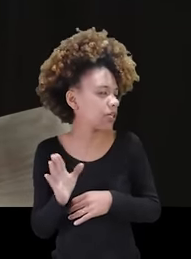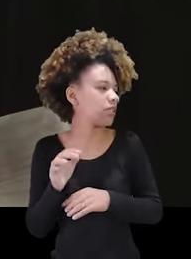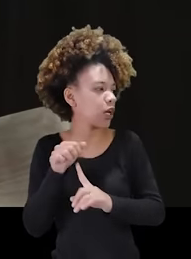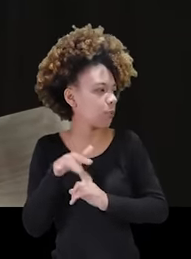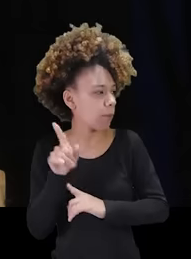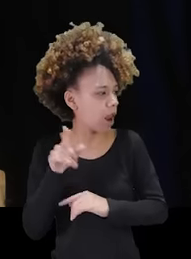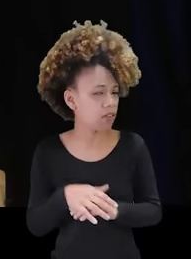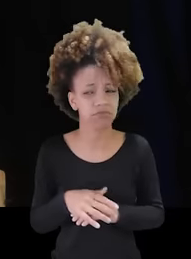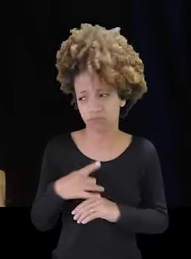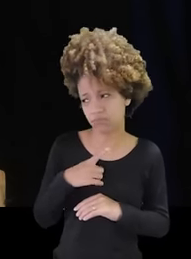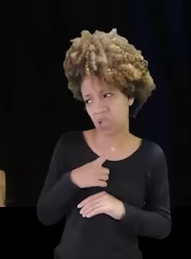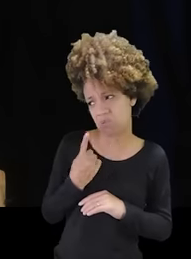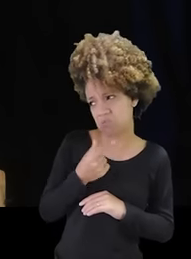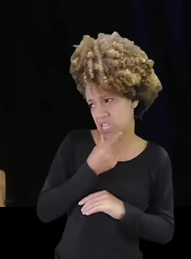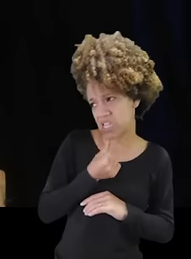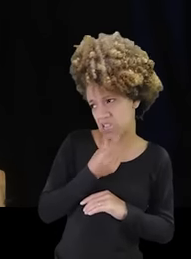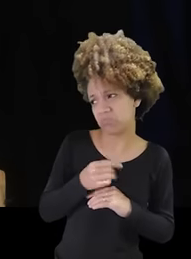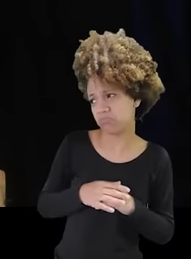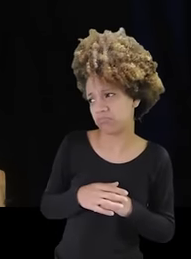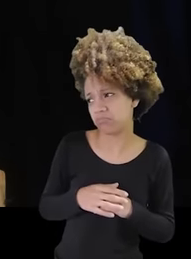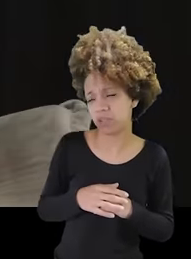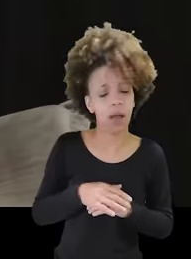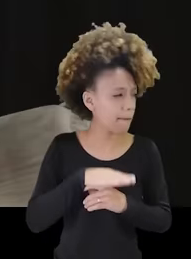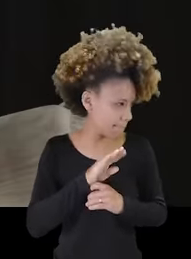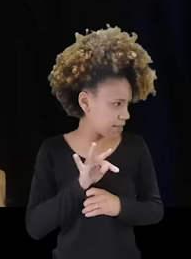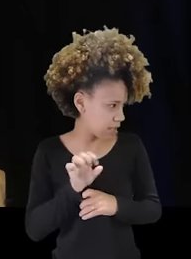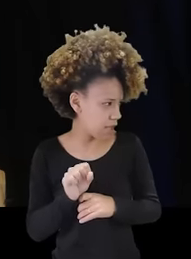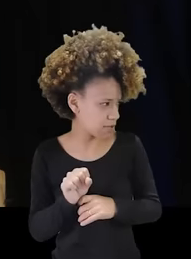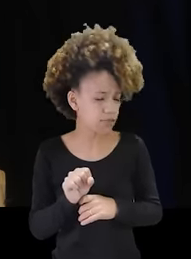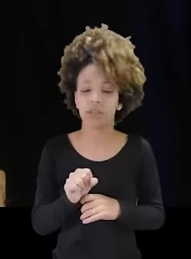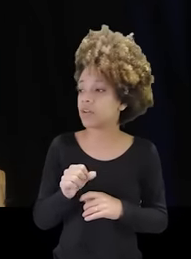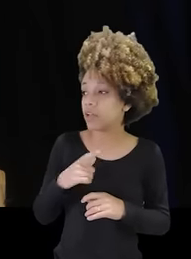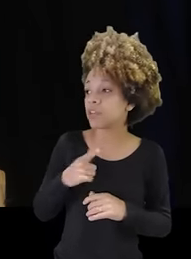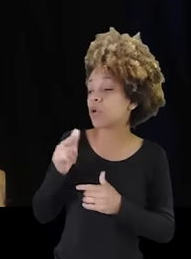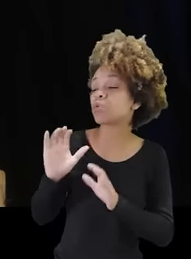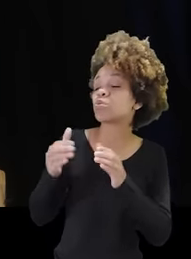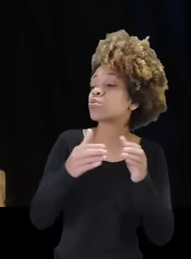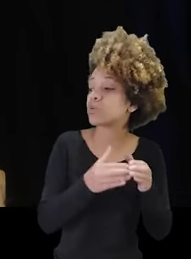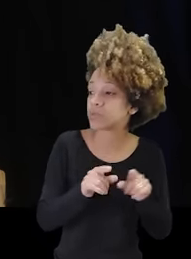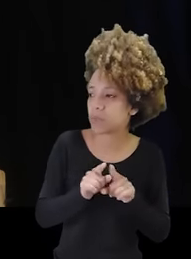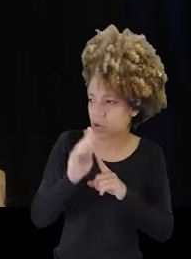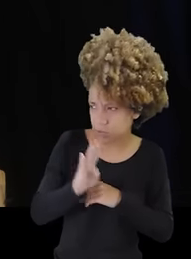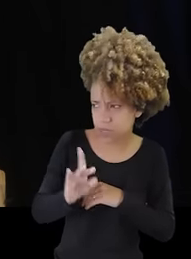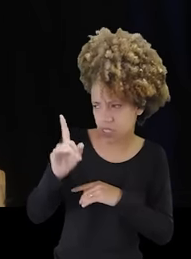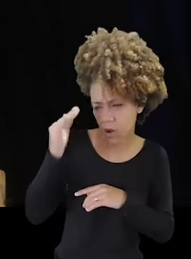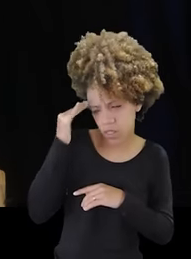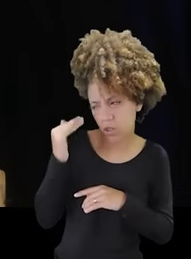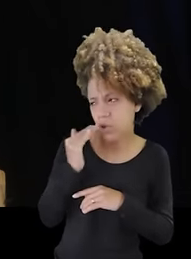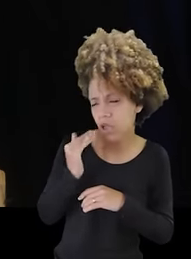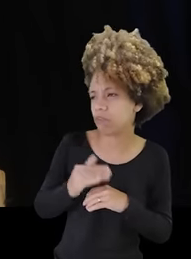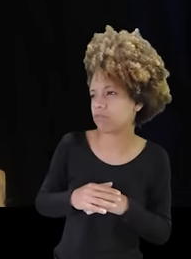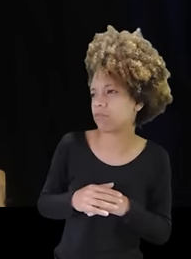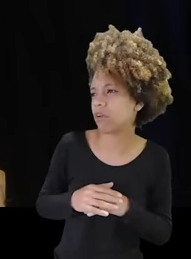bomba lá tá no BTS tem outros grupos tem os brasileiros que estão lá na